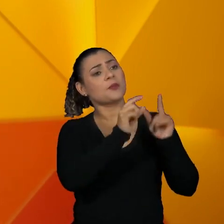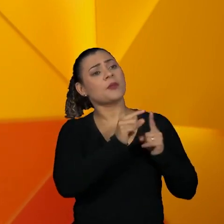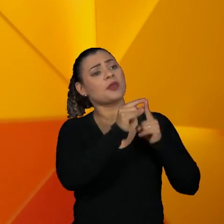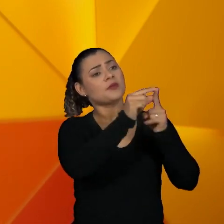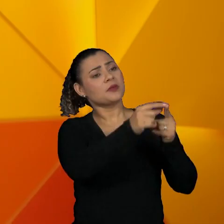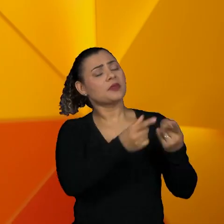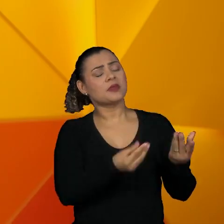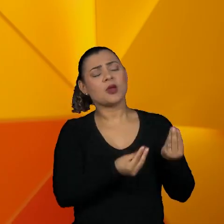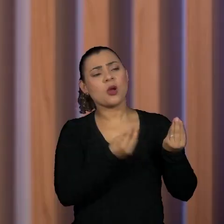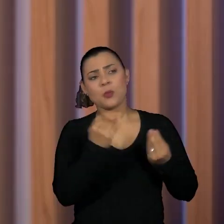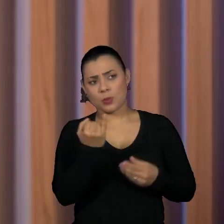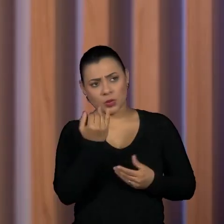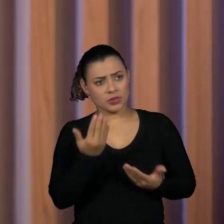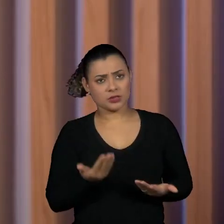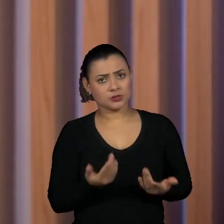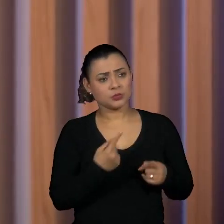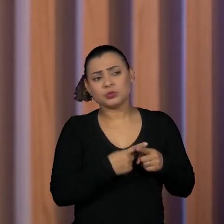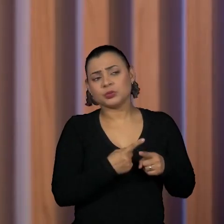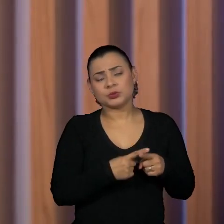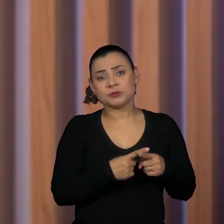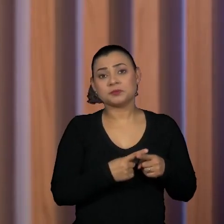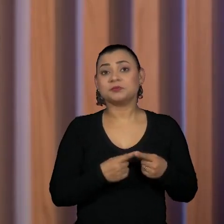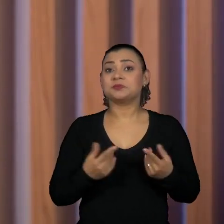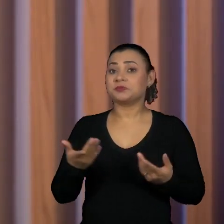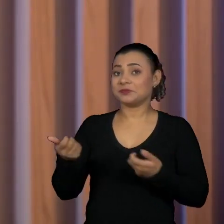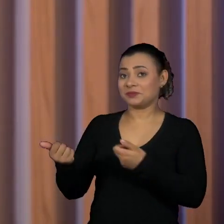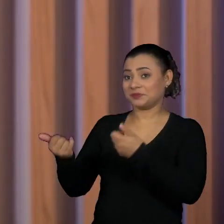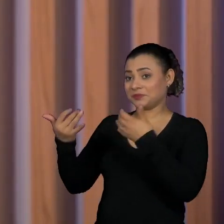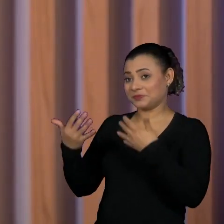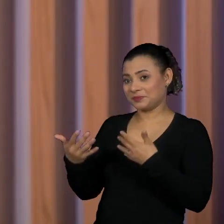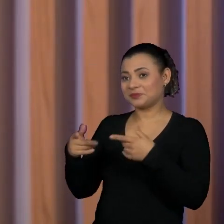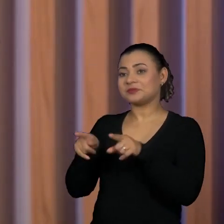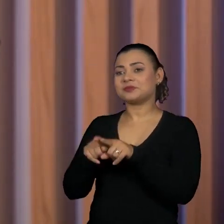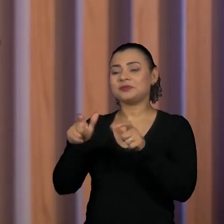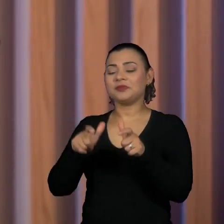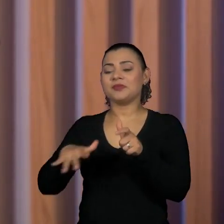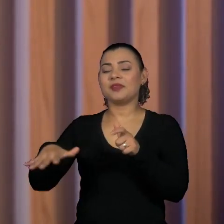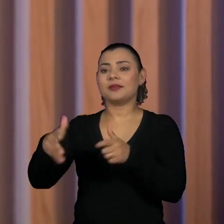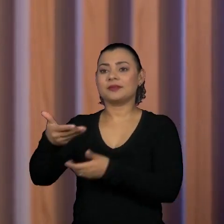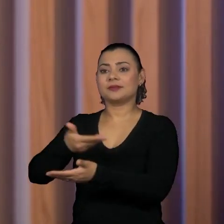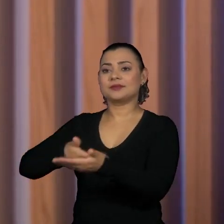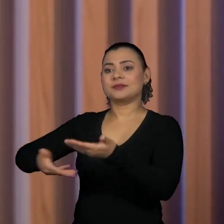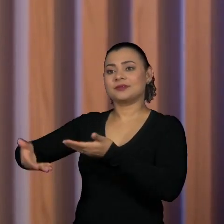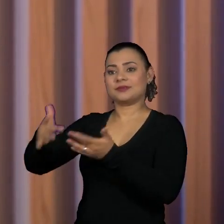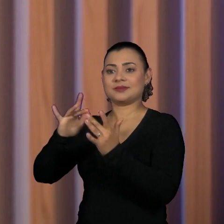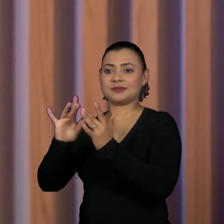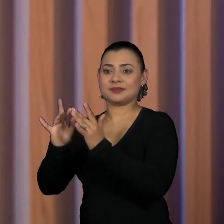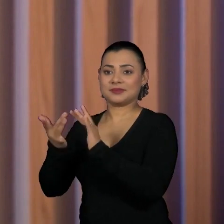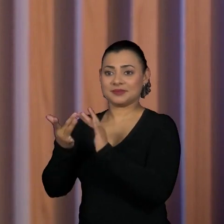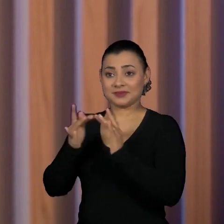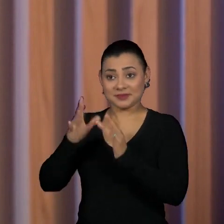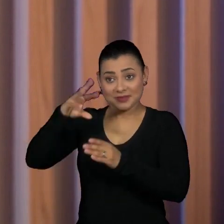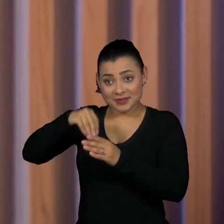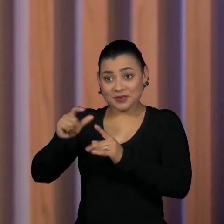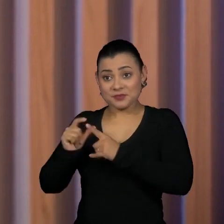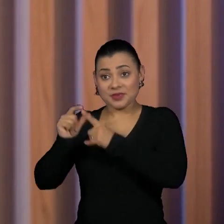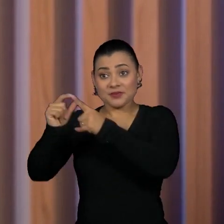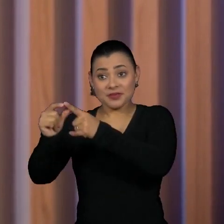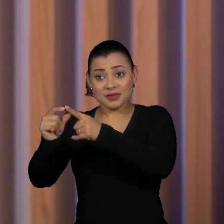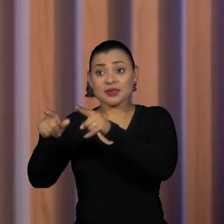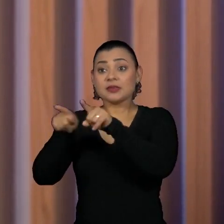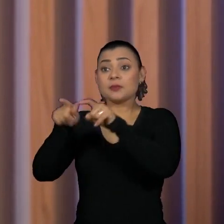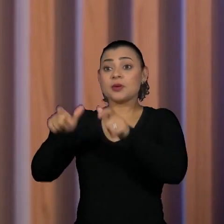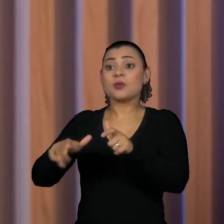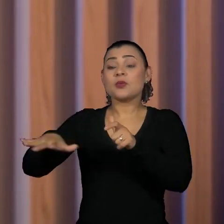da periferia? Acho que para além disso que você diz, né, de ser um lugar de sociabilidade, de também ser um